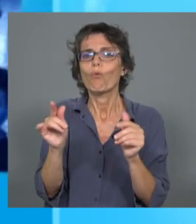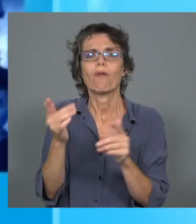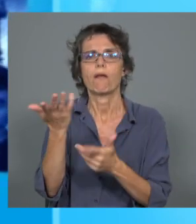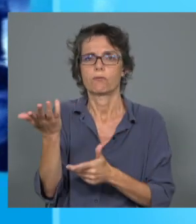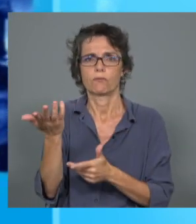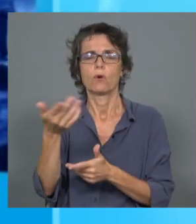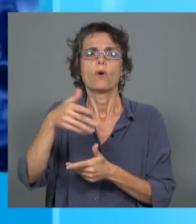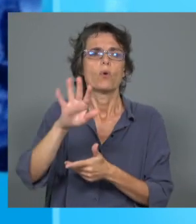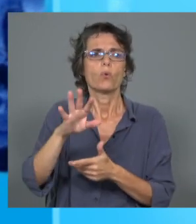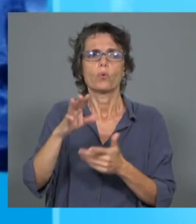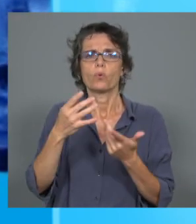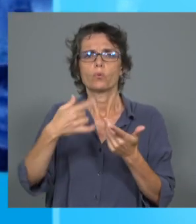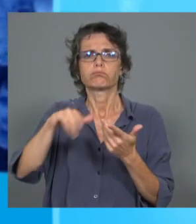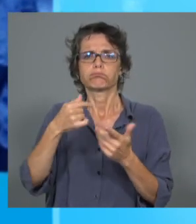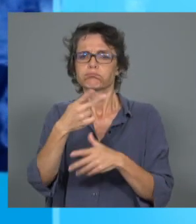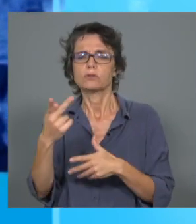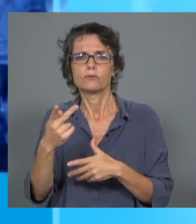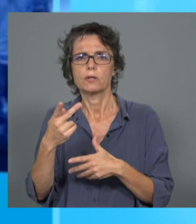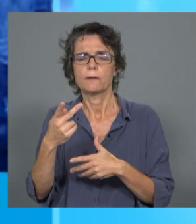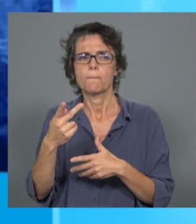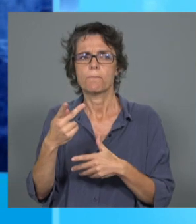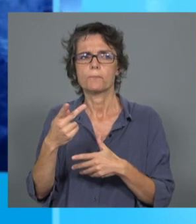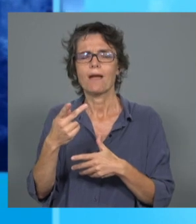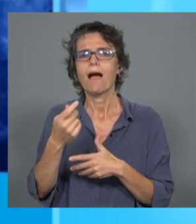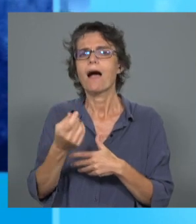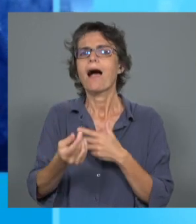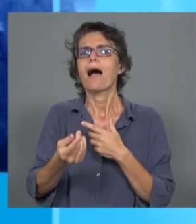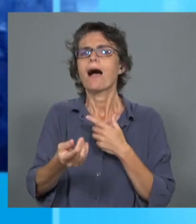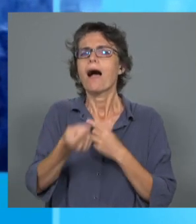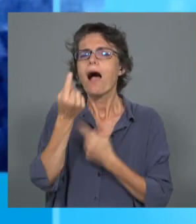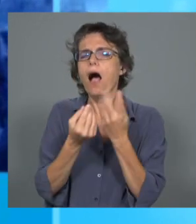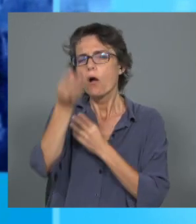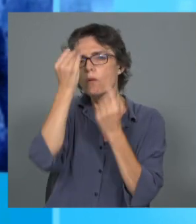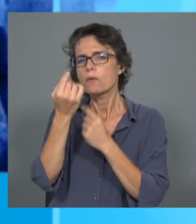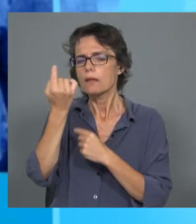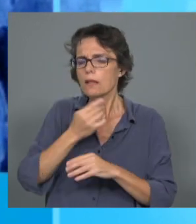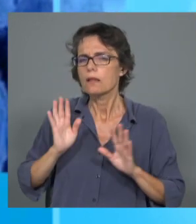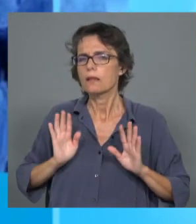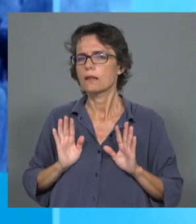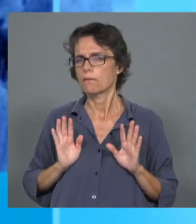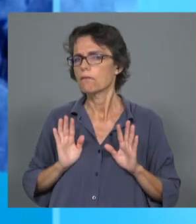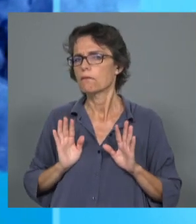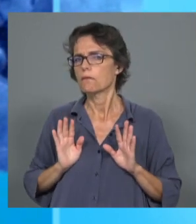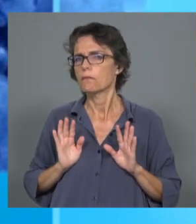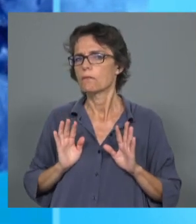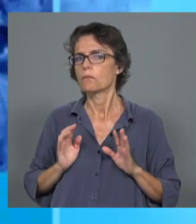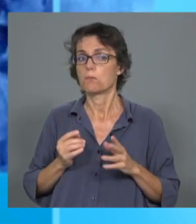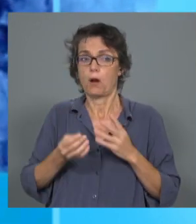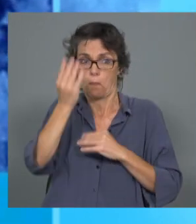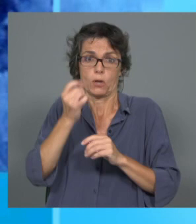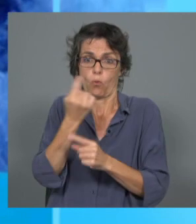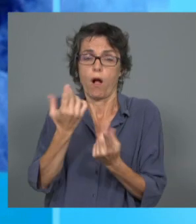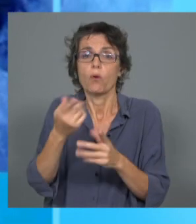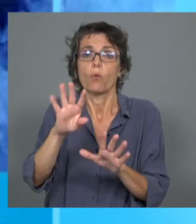com alguma coisa de mais do que aquilo que éramos quando entramos. Ou porque aprendi alguma coisa, ou, enfim,